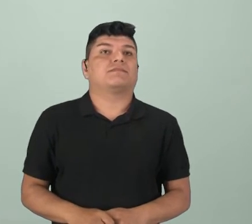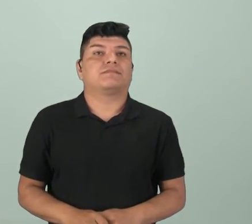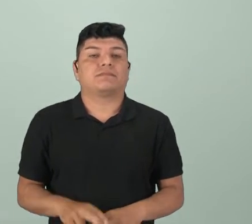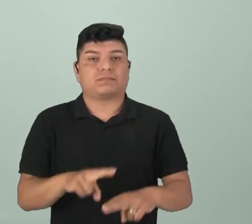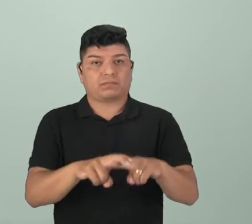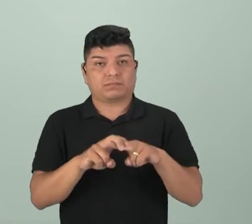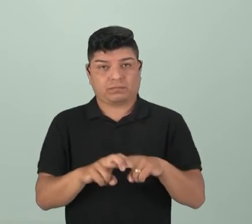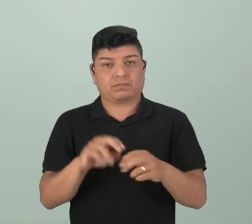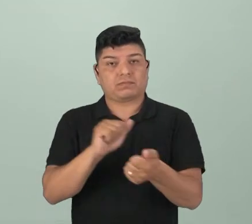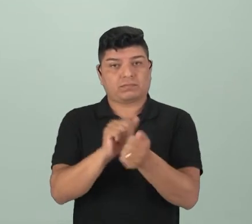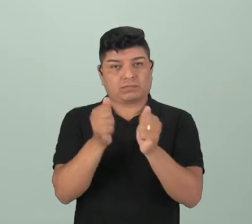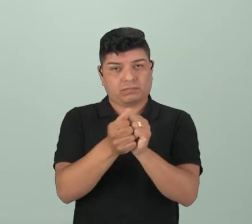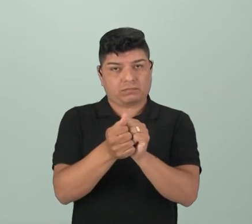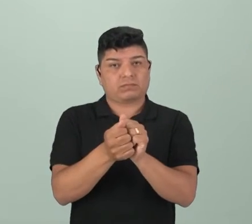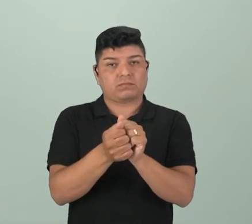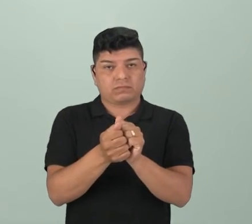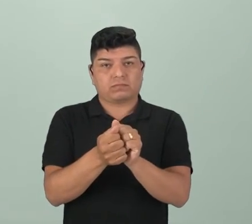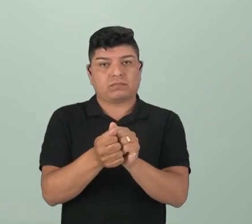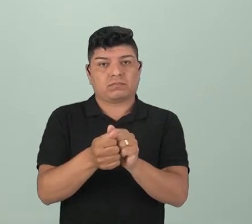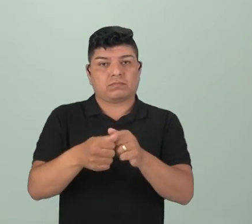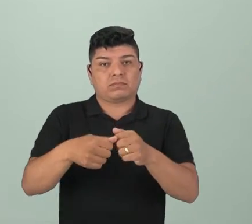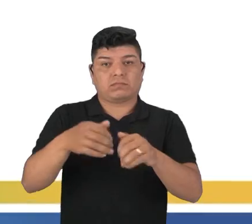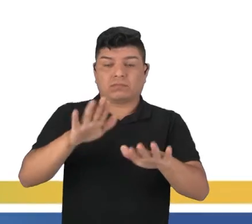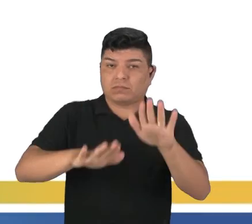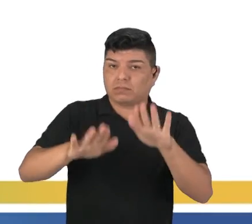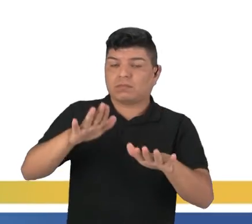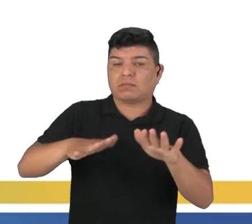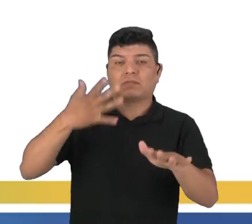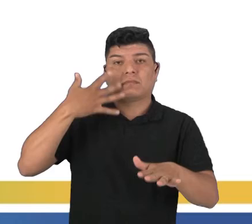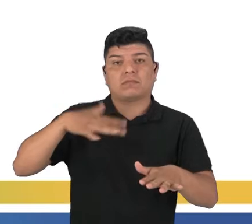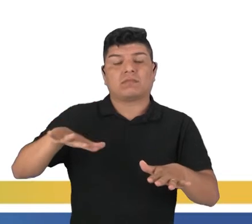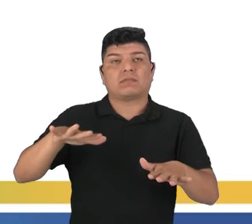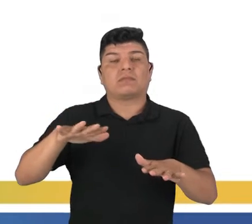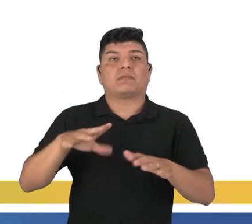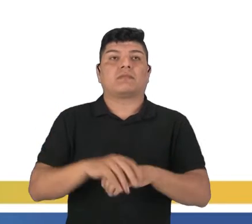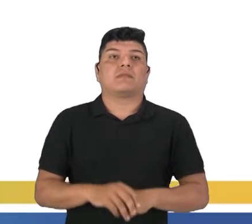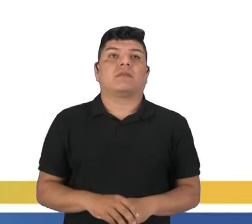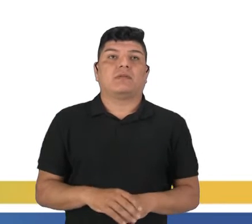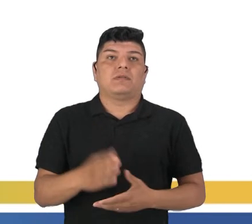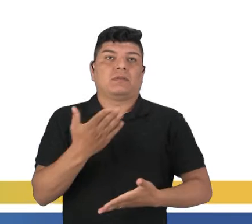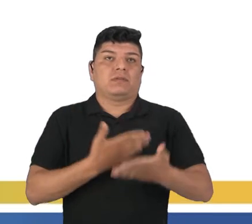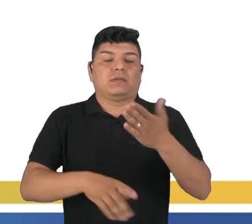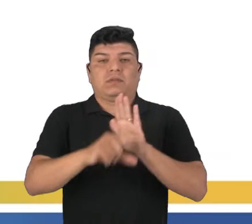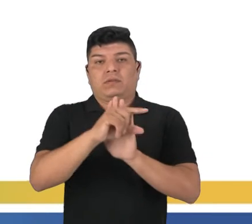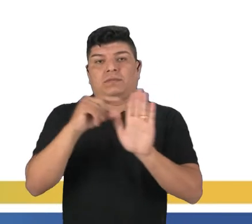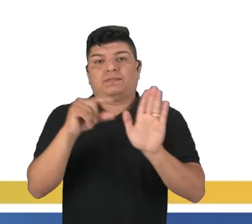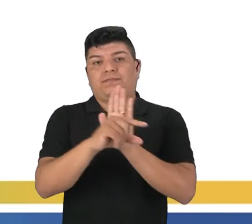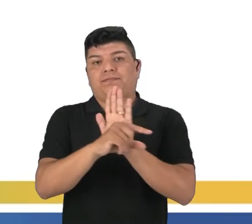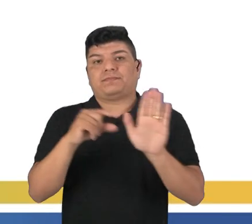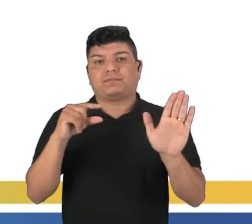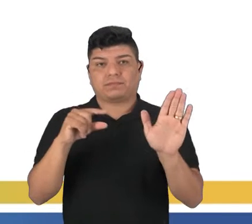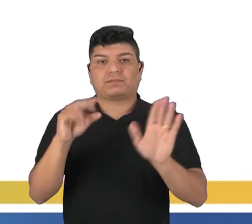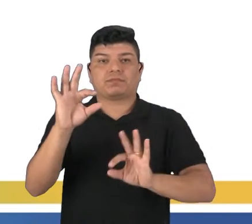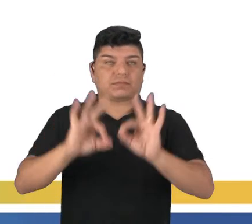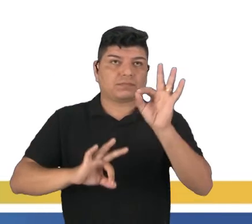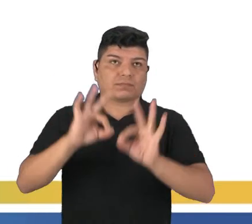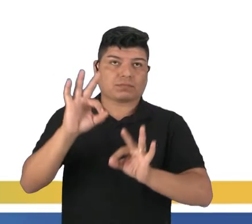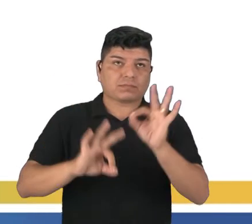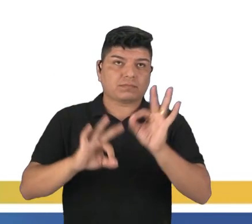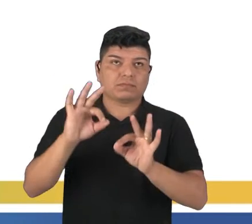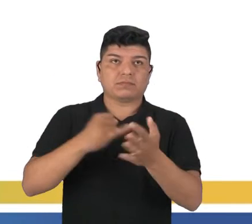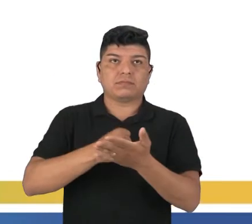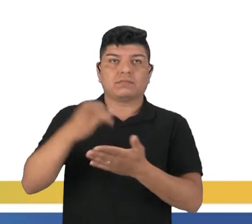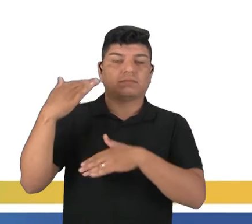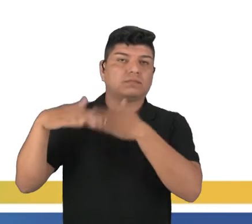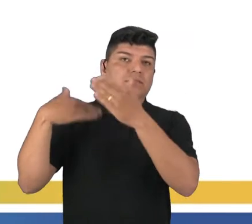Por isso que o texto se adapta, né, dependendo do público. Distribuição dos parágrafos, então você vai organizar na introdução,